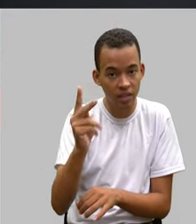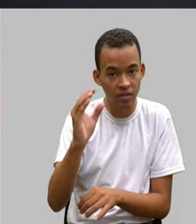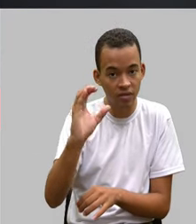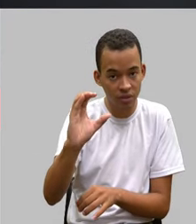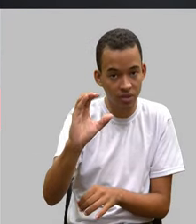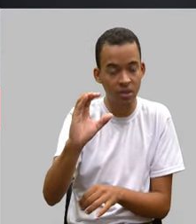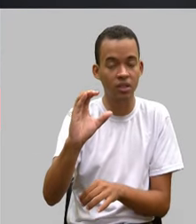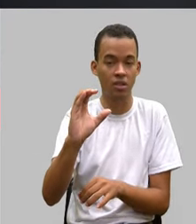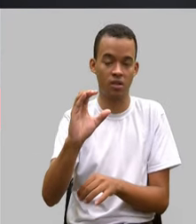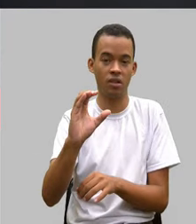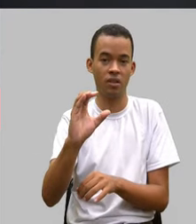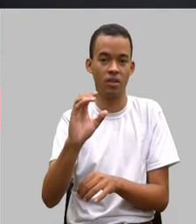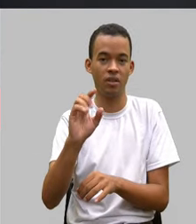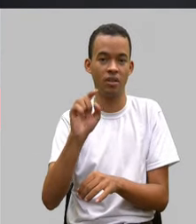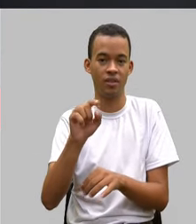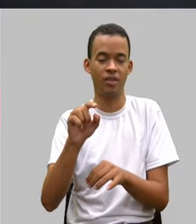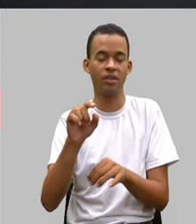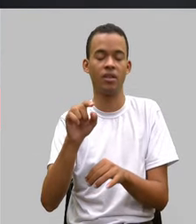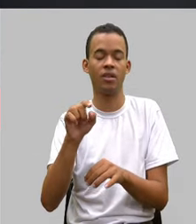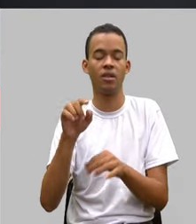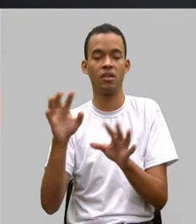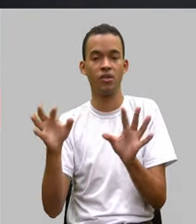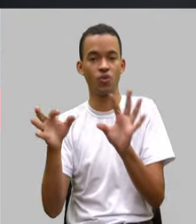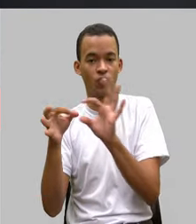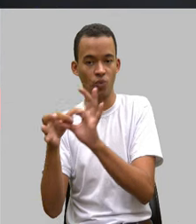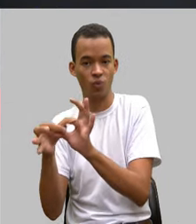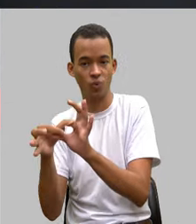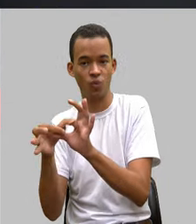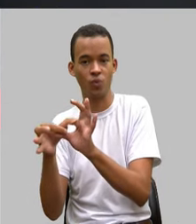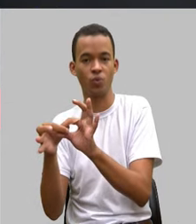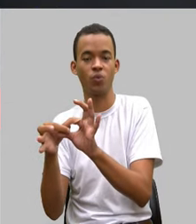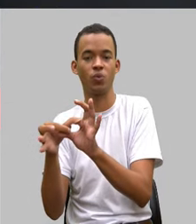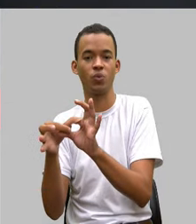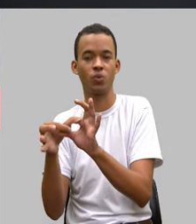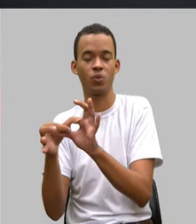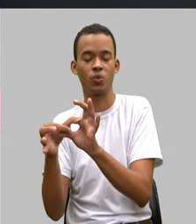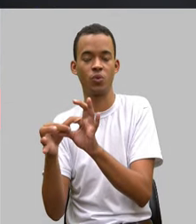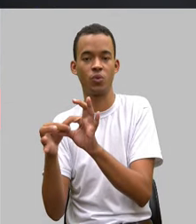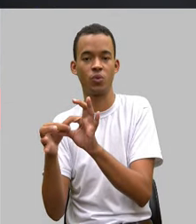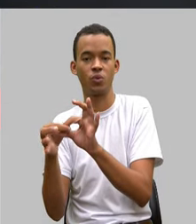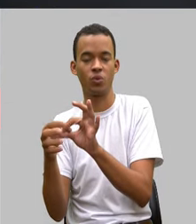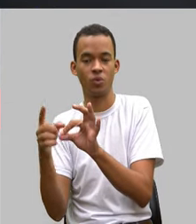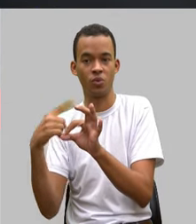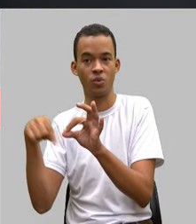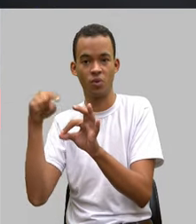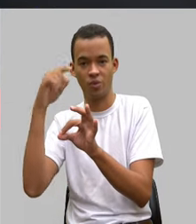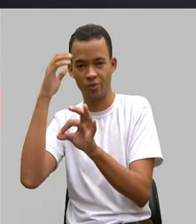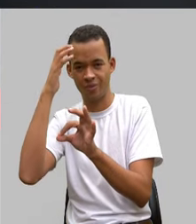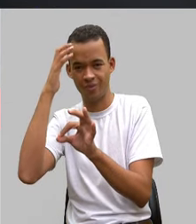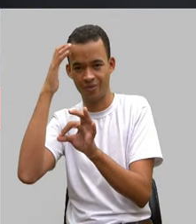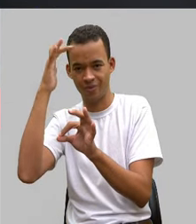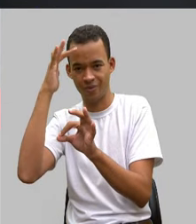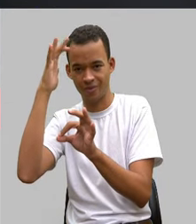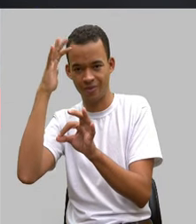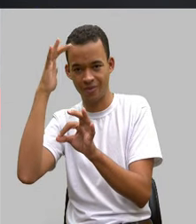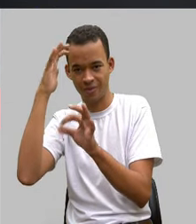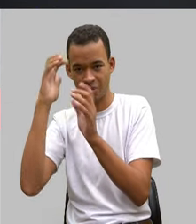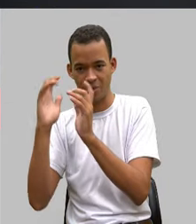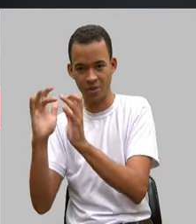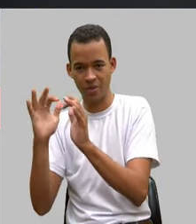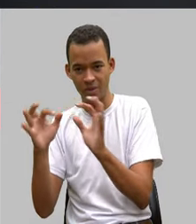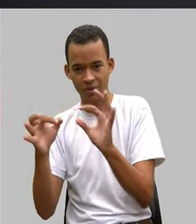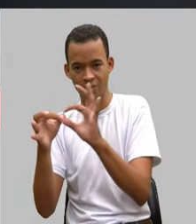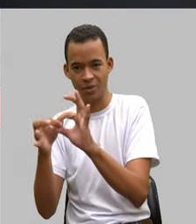molécula que está associada a efeitos psicoativos eh numa concentração muito